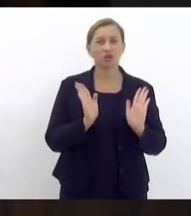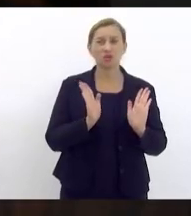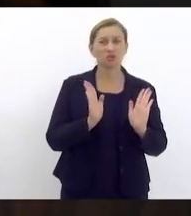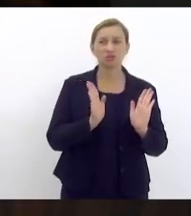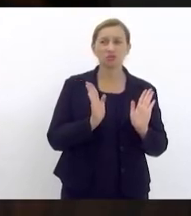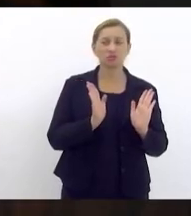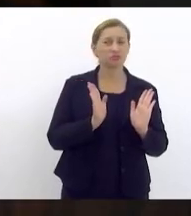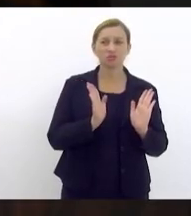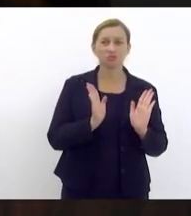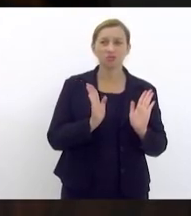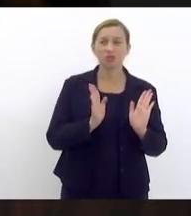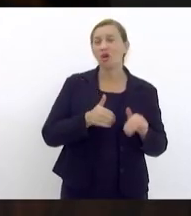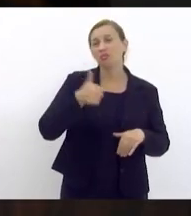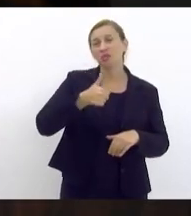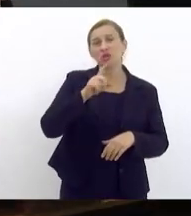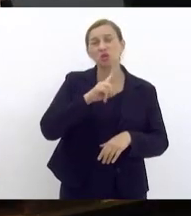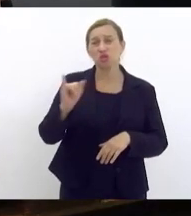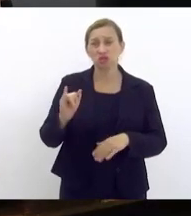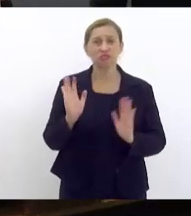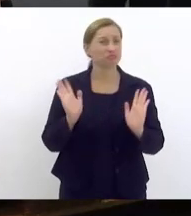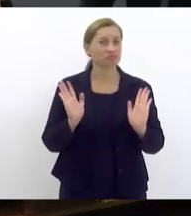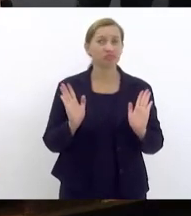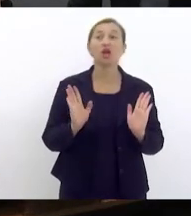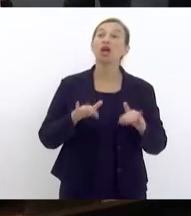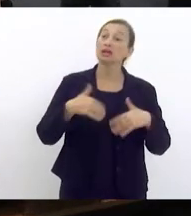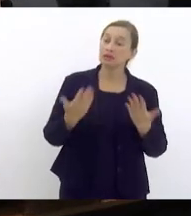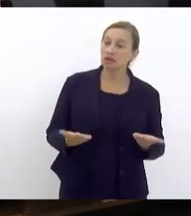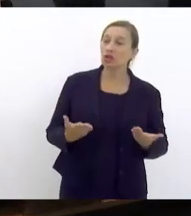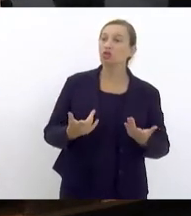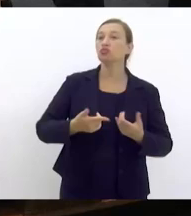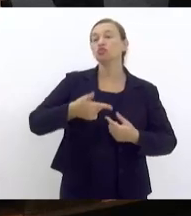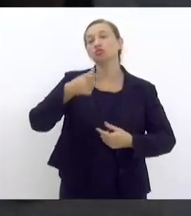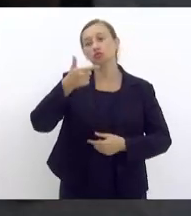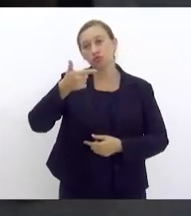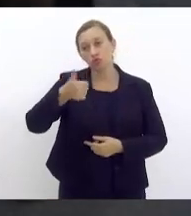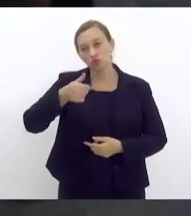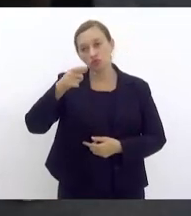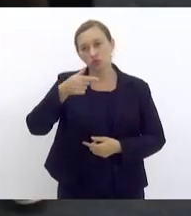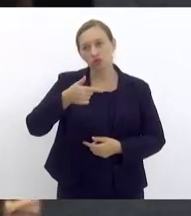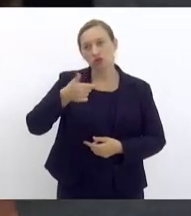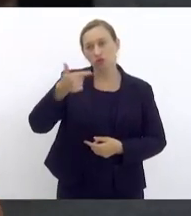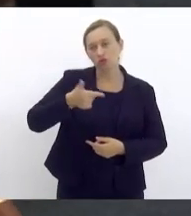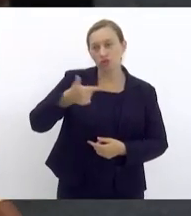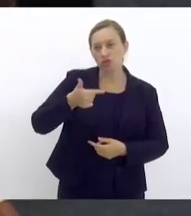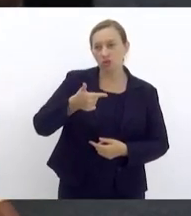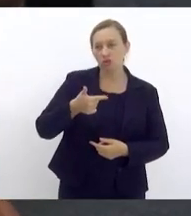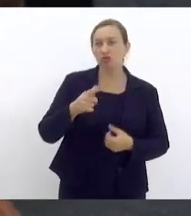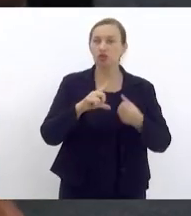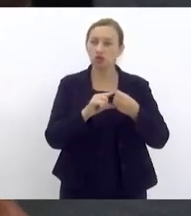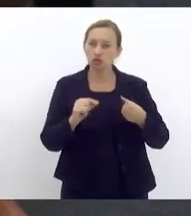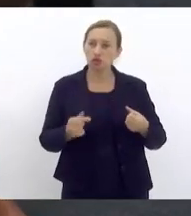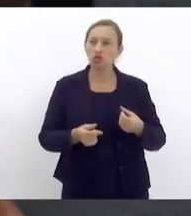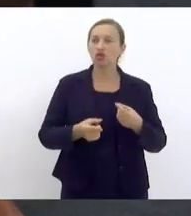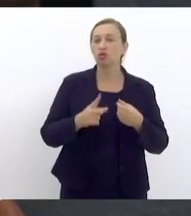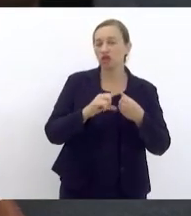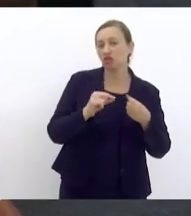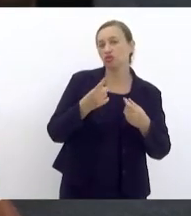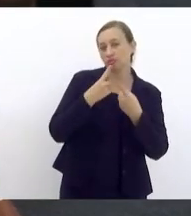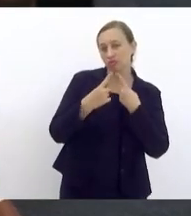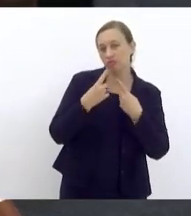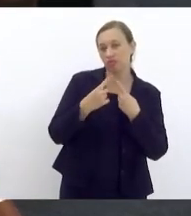está primeiro dia então vou discutir no segundo dia mas exatamente eu vou discutir o artigo primeiro por isso que eu tô